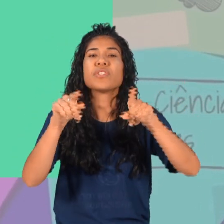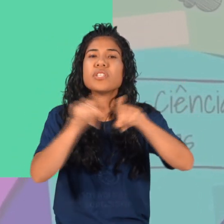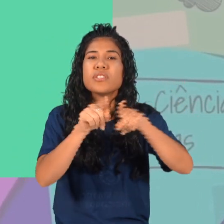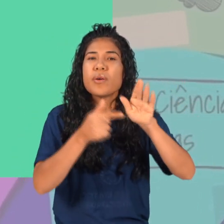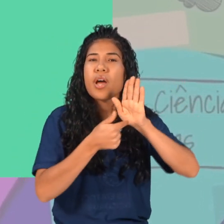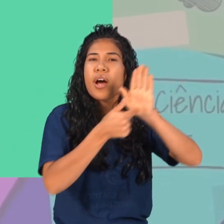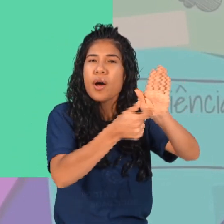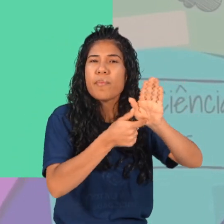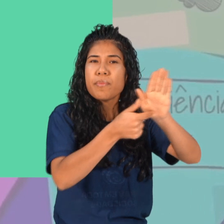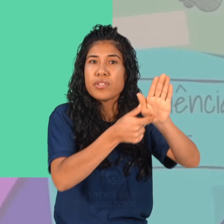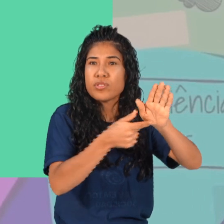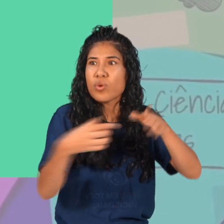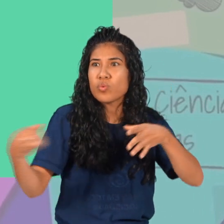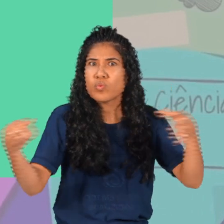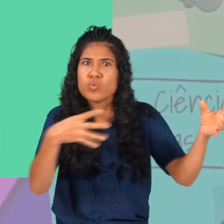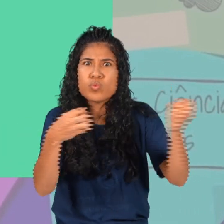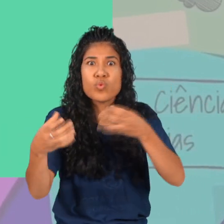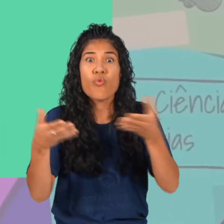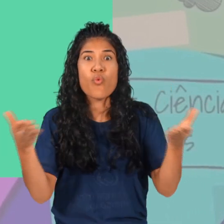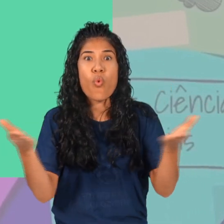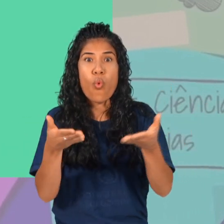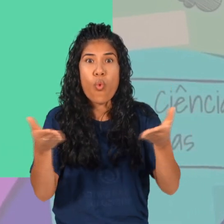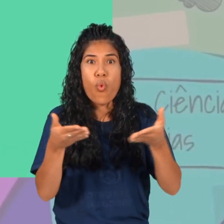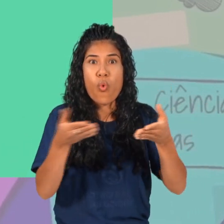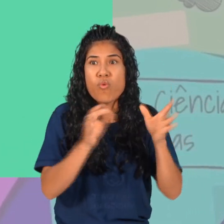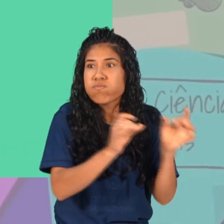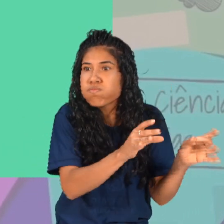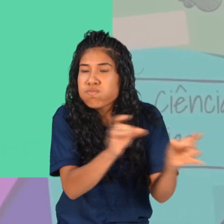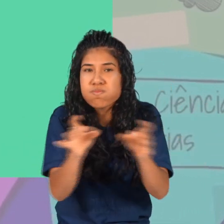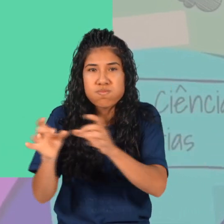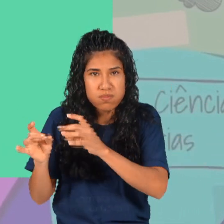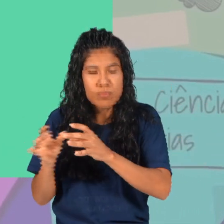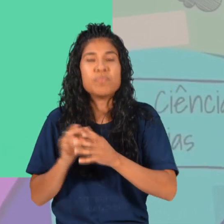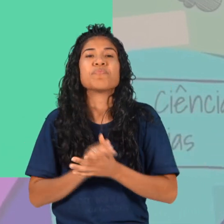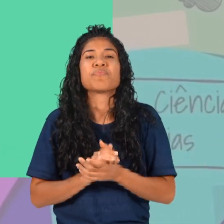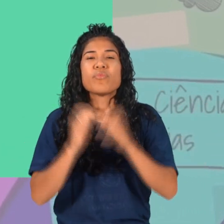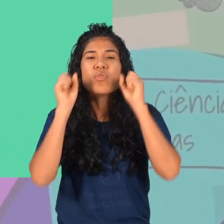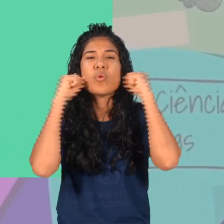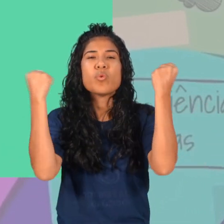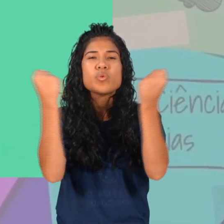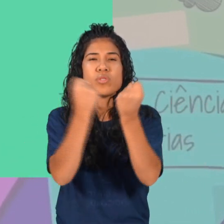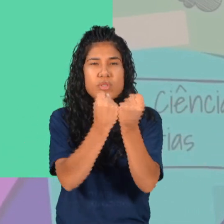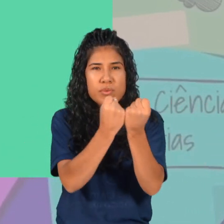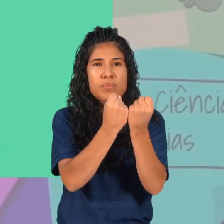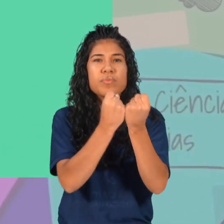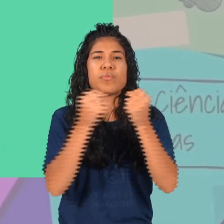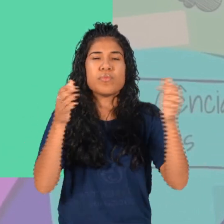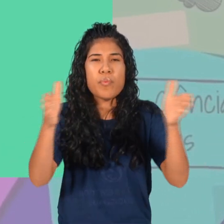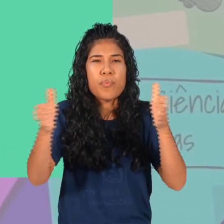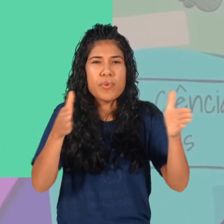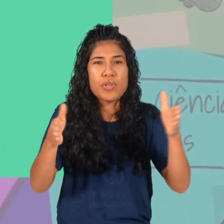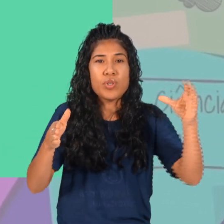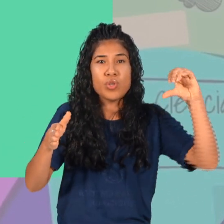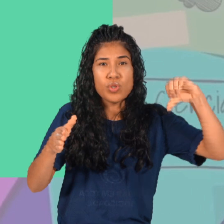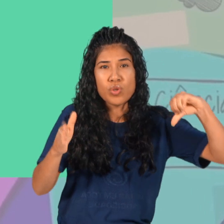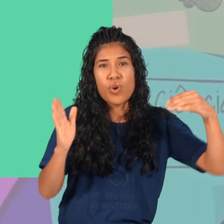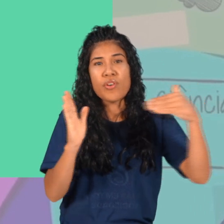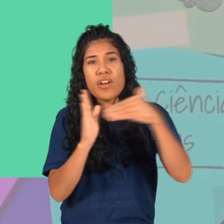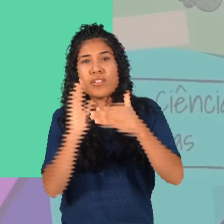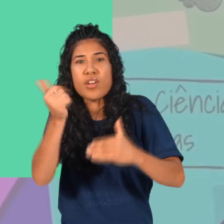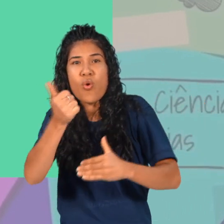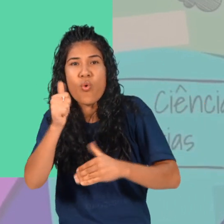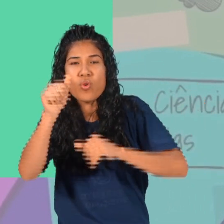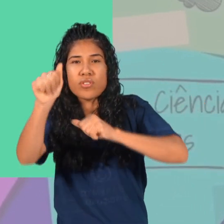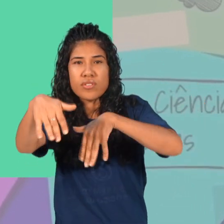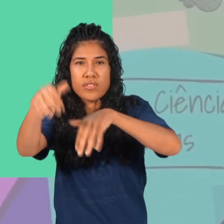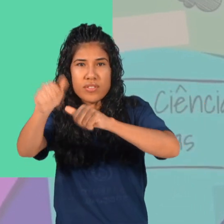as novas tendências práticas do mercado o simpósio acontece entre os dias 9 e 11 de